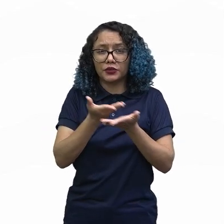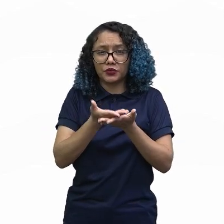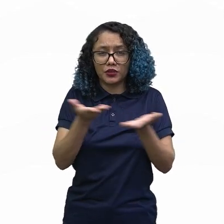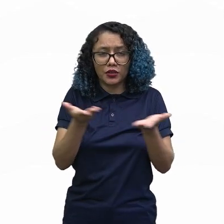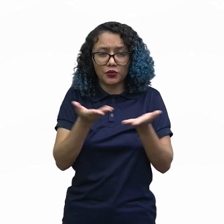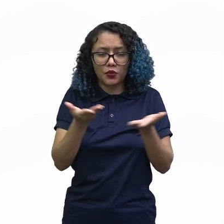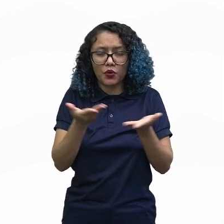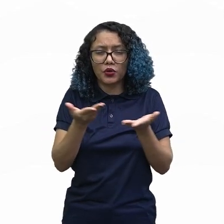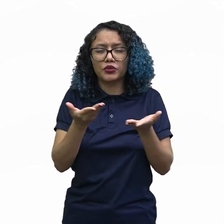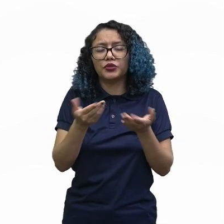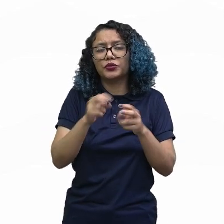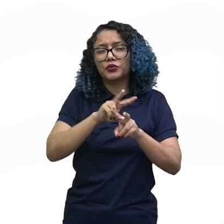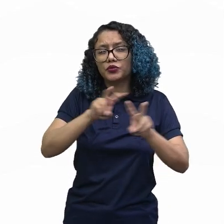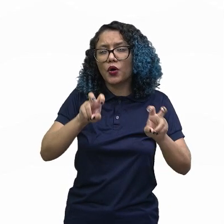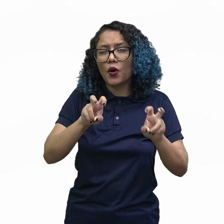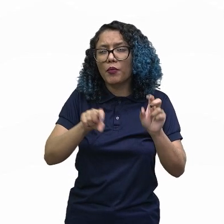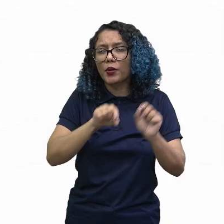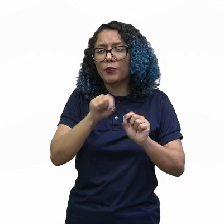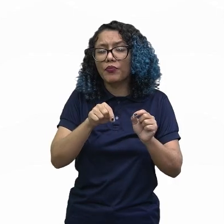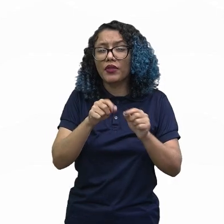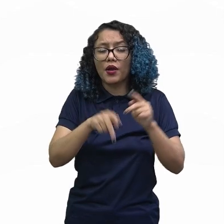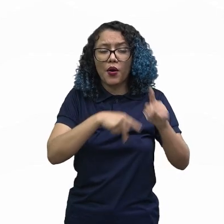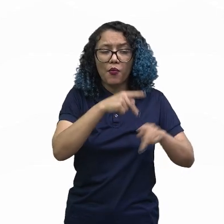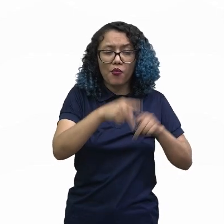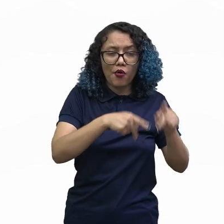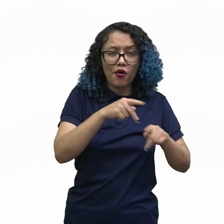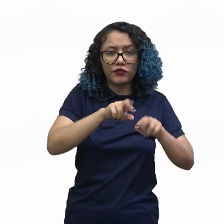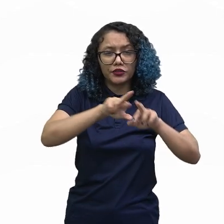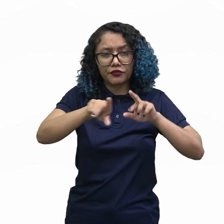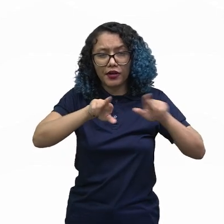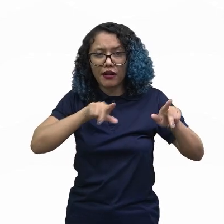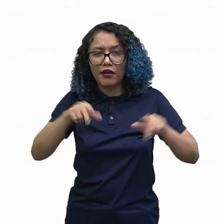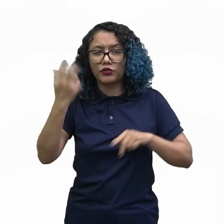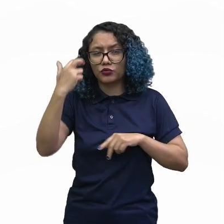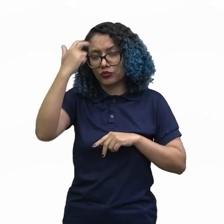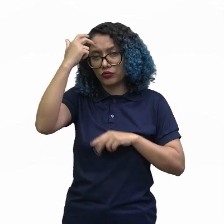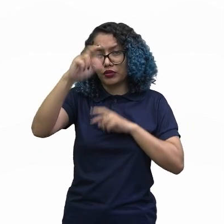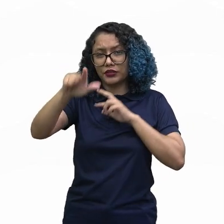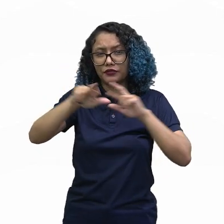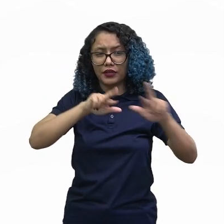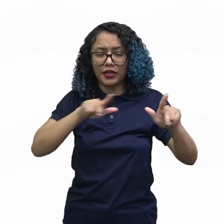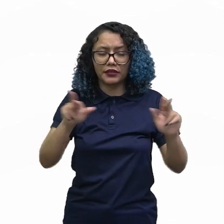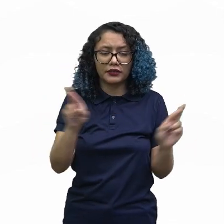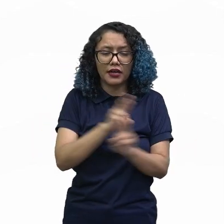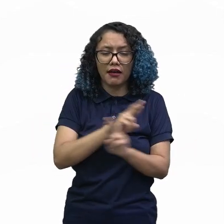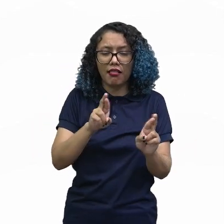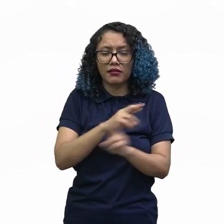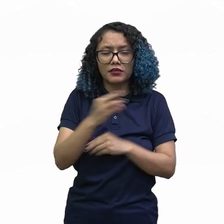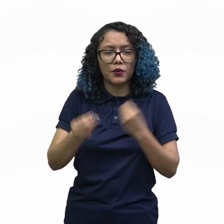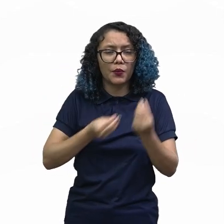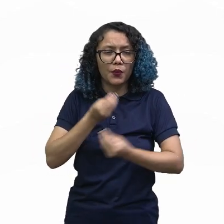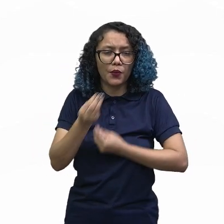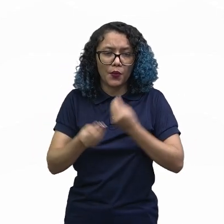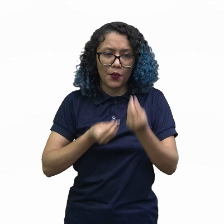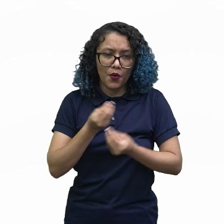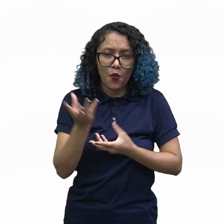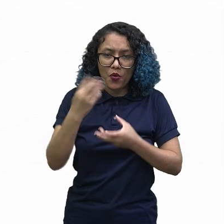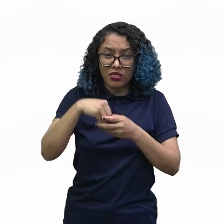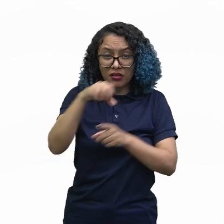aula como diferentes povos, diferentes culturas, eles vão se relacionar em